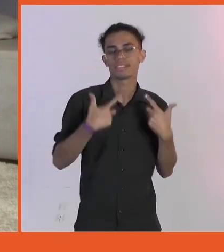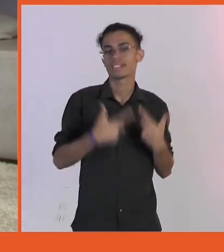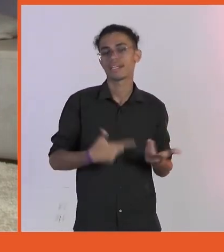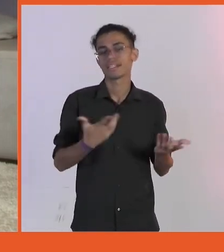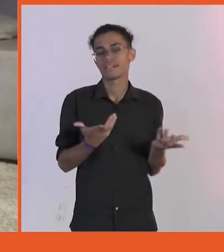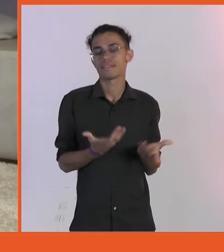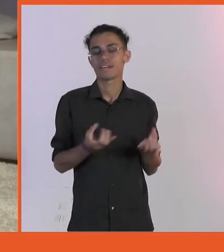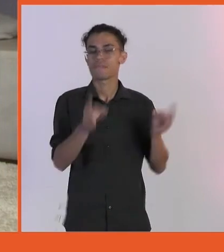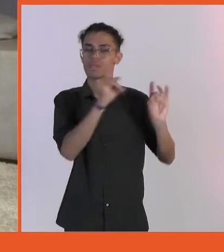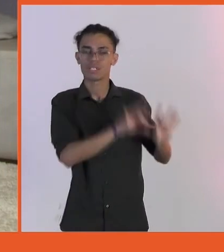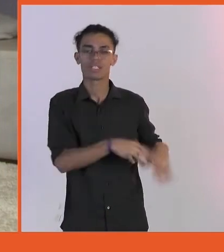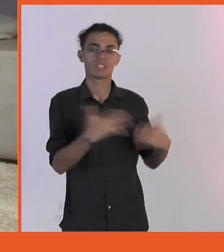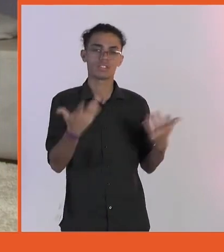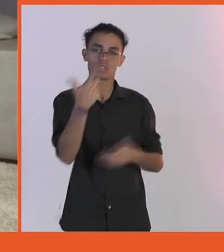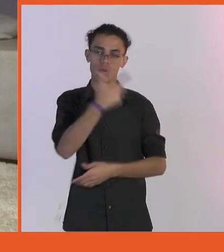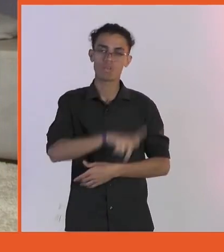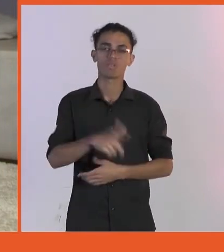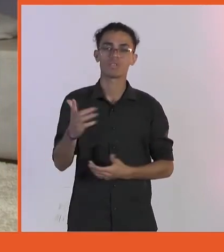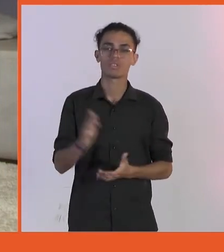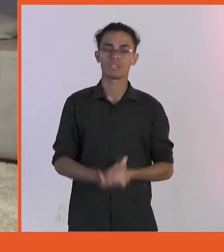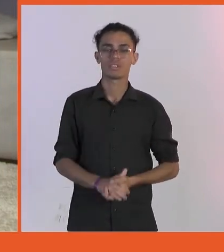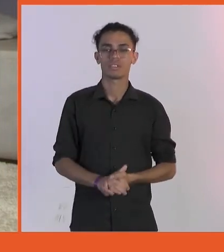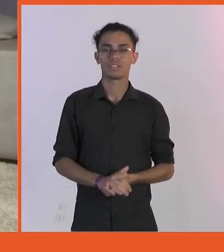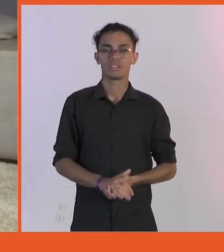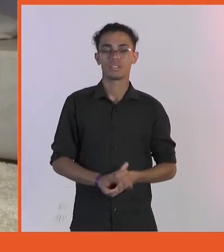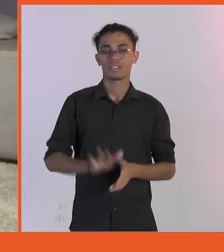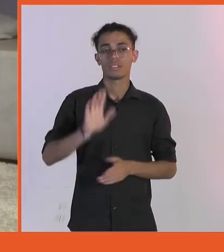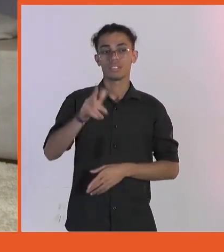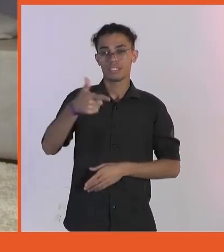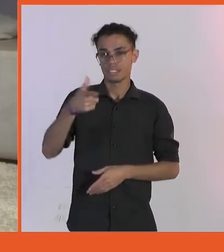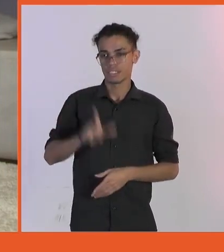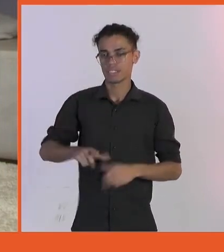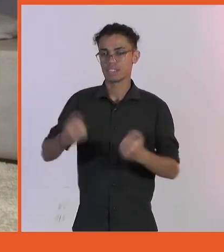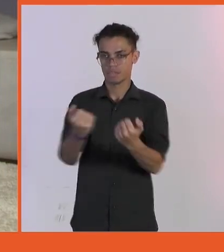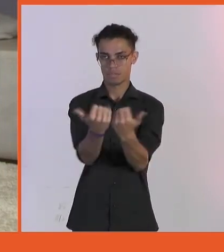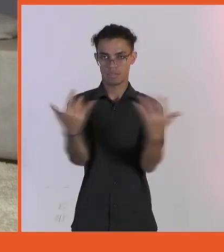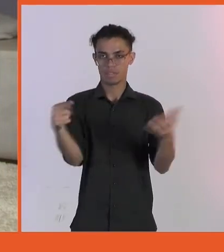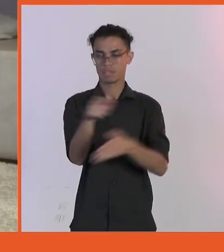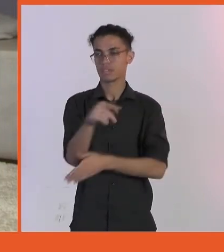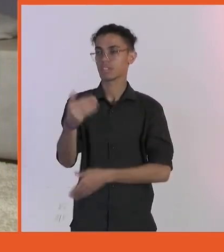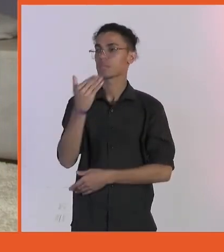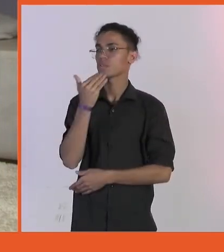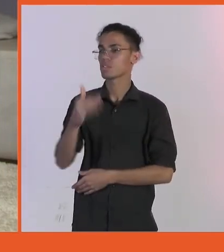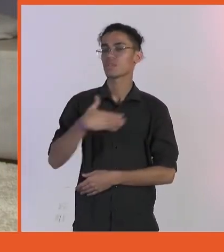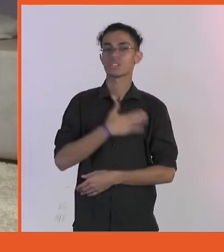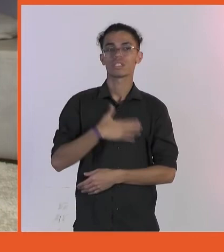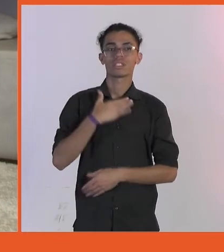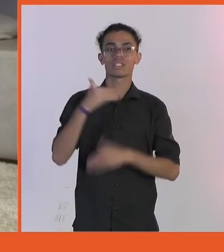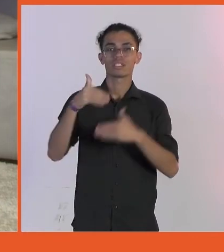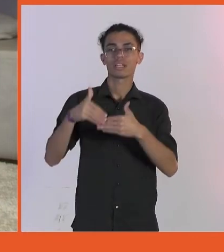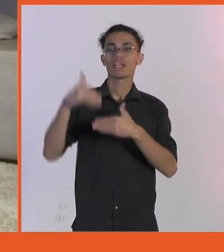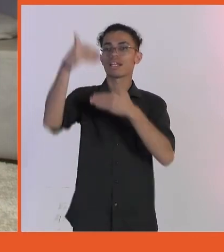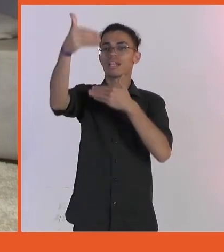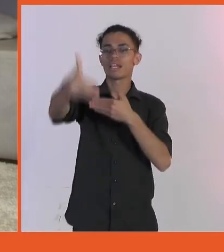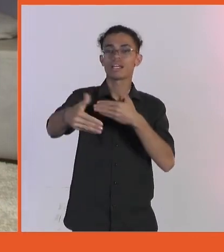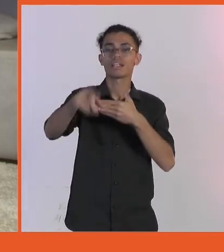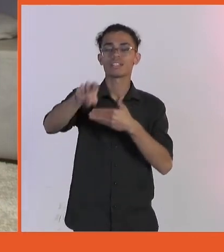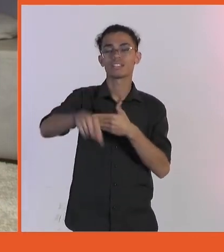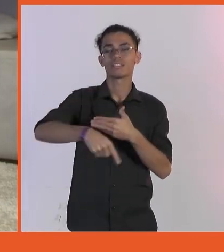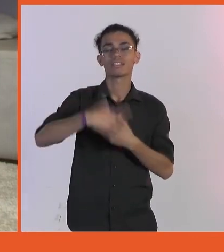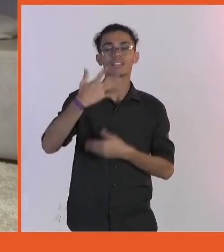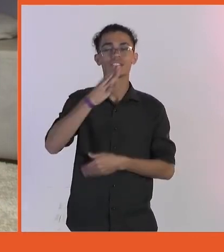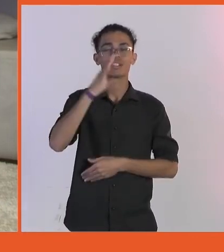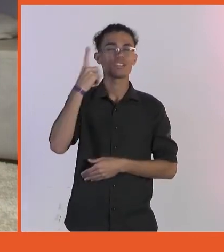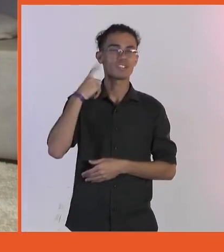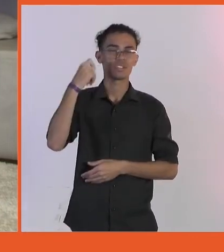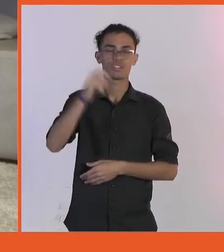vai ter o que entregar para essas pessoas. Pessoal, antes de eu abrir pro palco, eu queria pedir pro pessoal aí no fundo que tiver nas ativações para falar só um